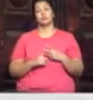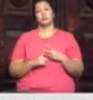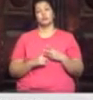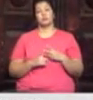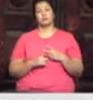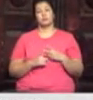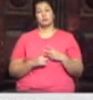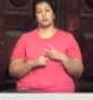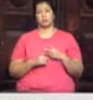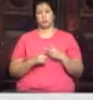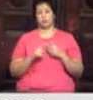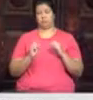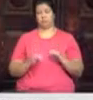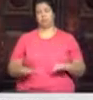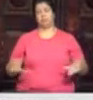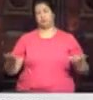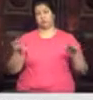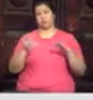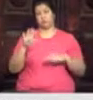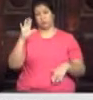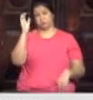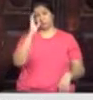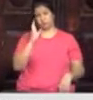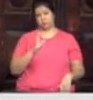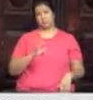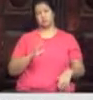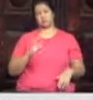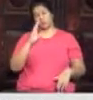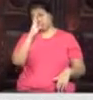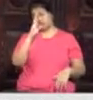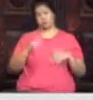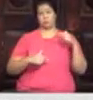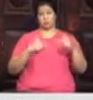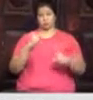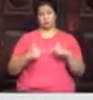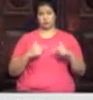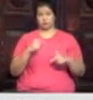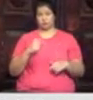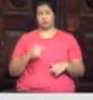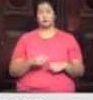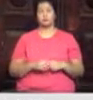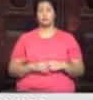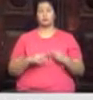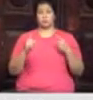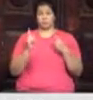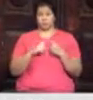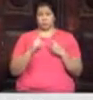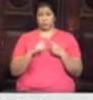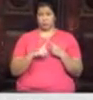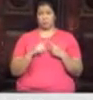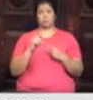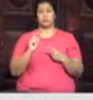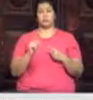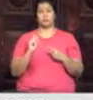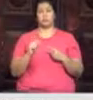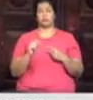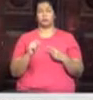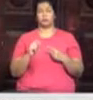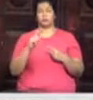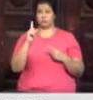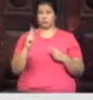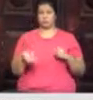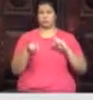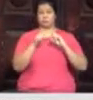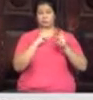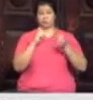da conjuntura nacional, em especial para a classe trabalhadora brasileira. Primeira questão foi objeto de mais uma